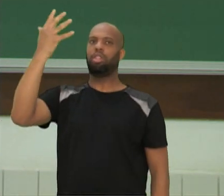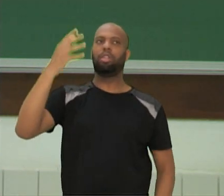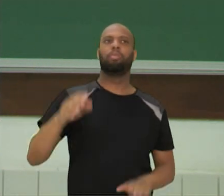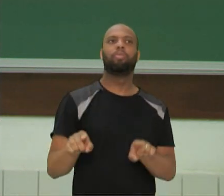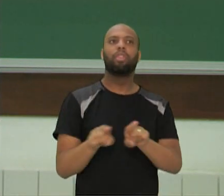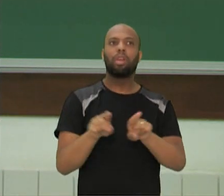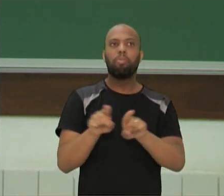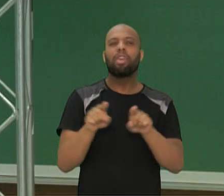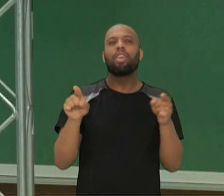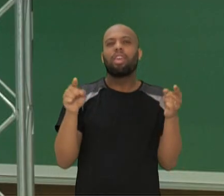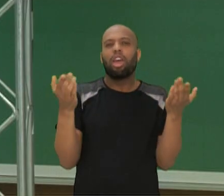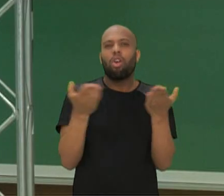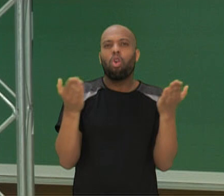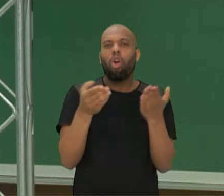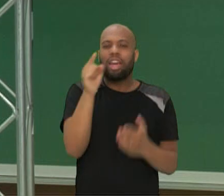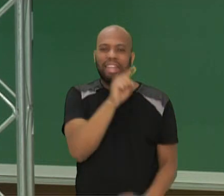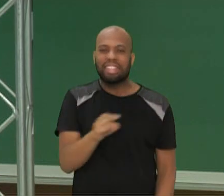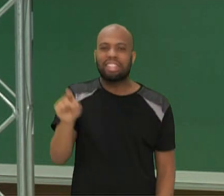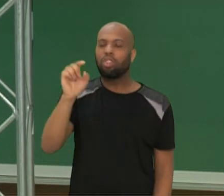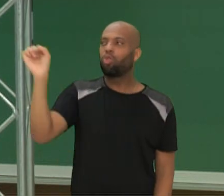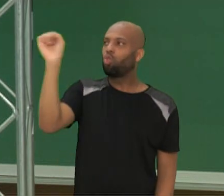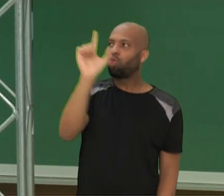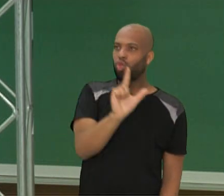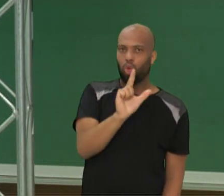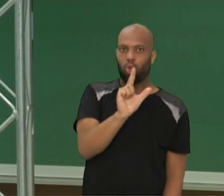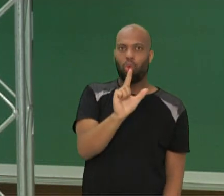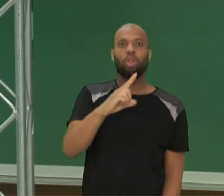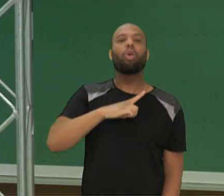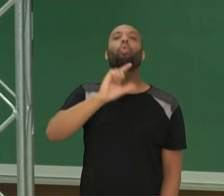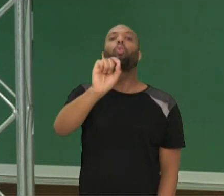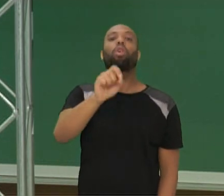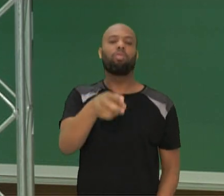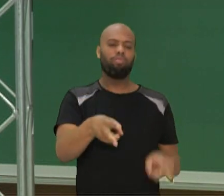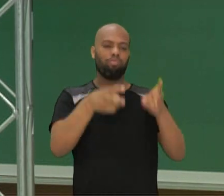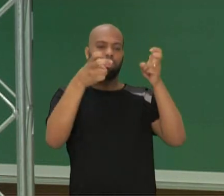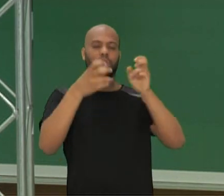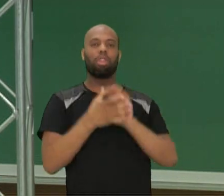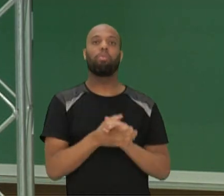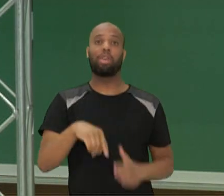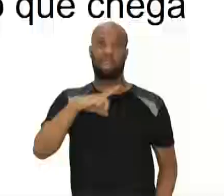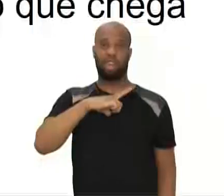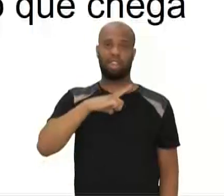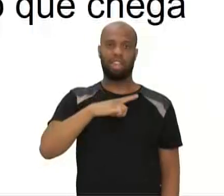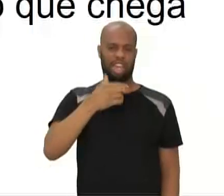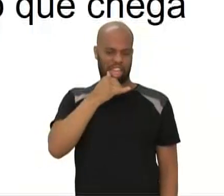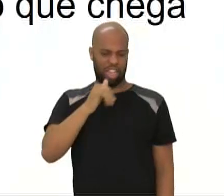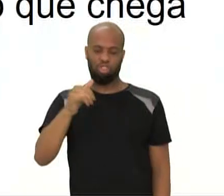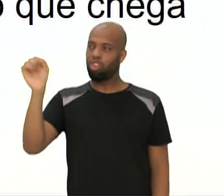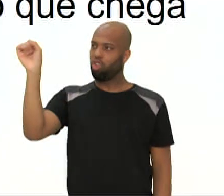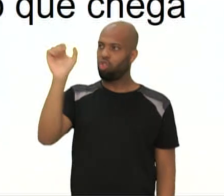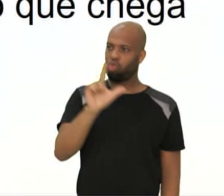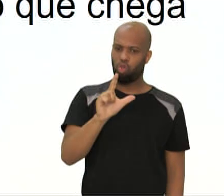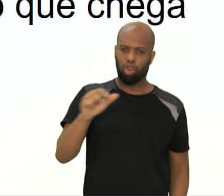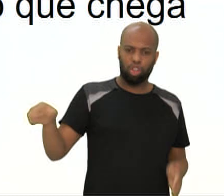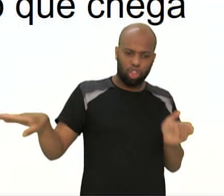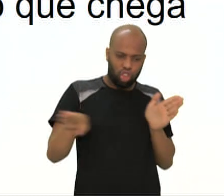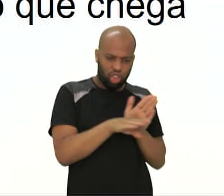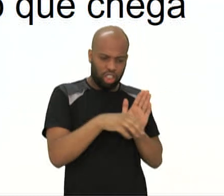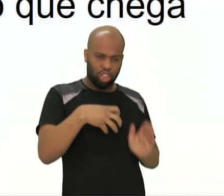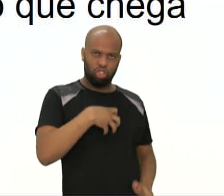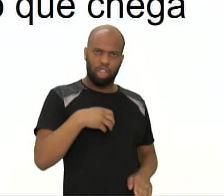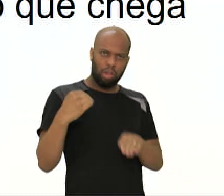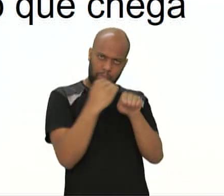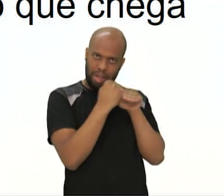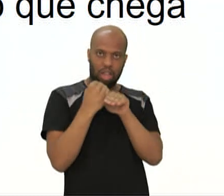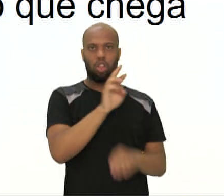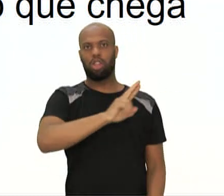agora o nosso primeiro aqui é o ciclo solar. E aí o que você vai perceber? A energia solar não chega à Terra de maneira uniforme.